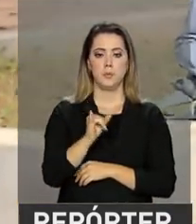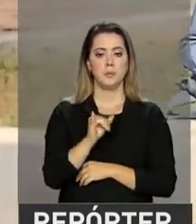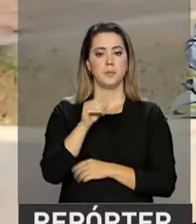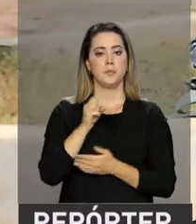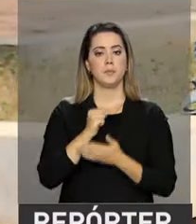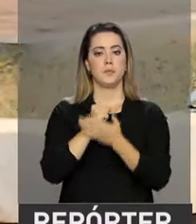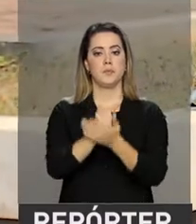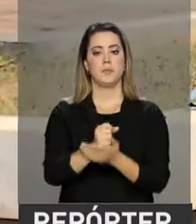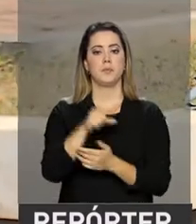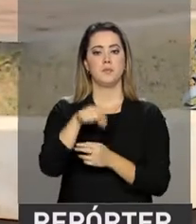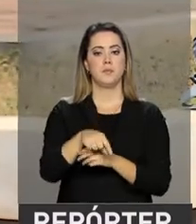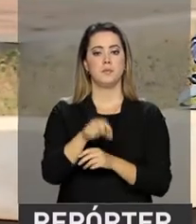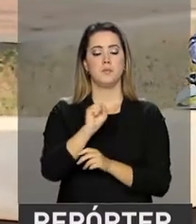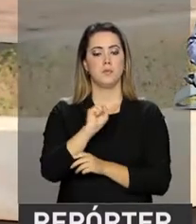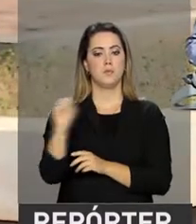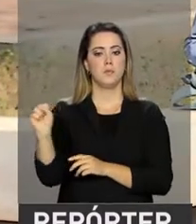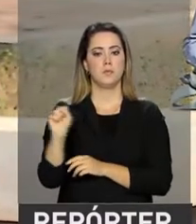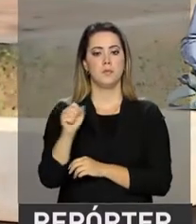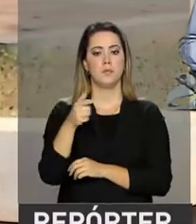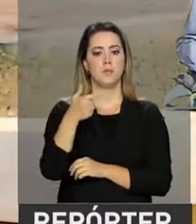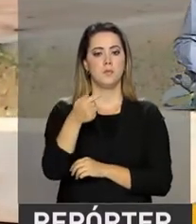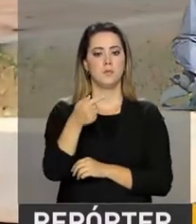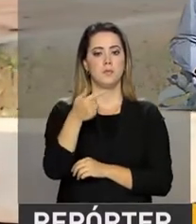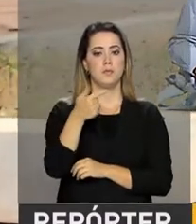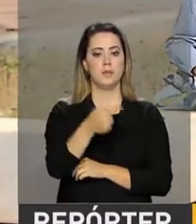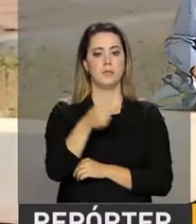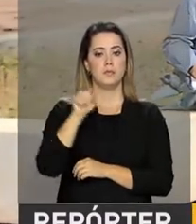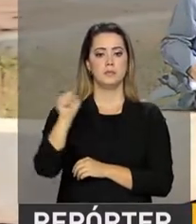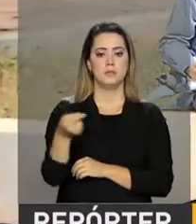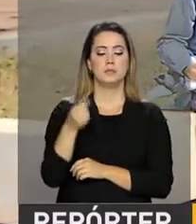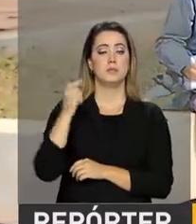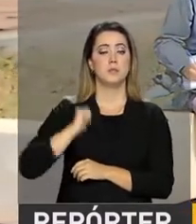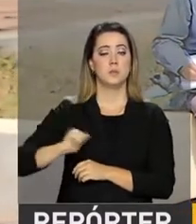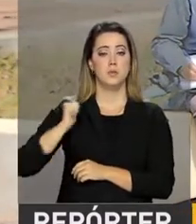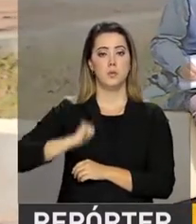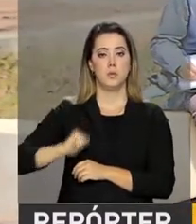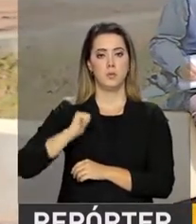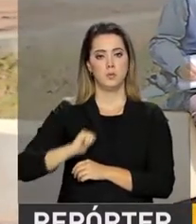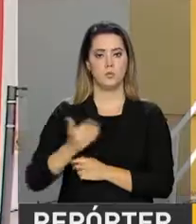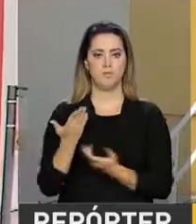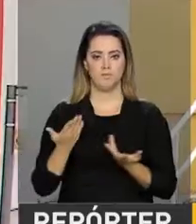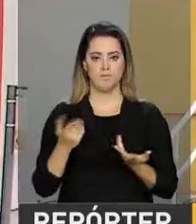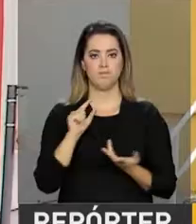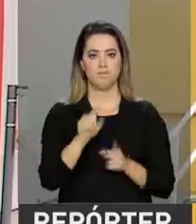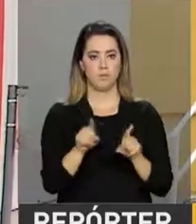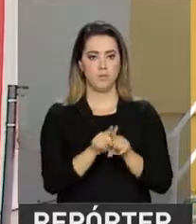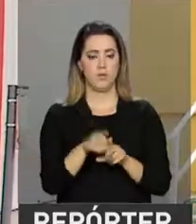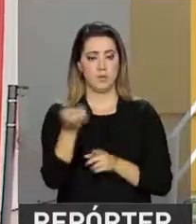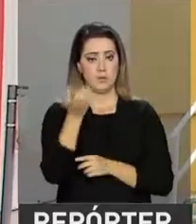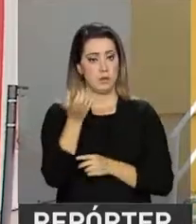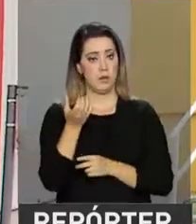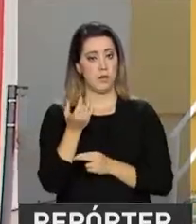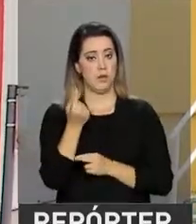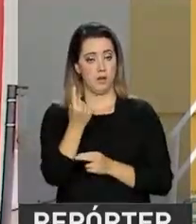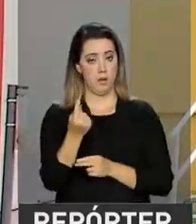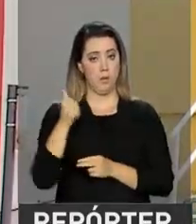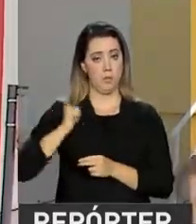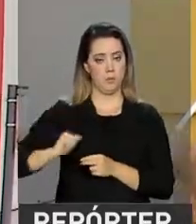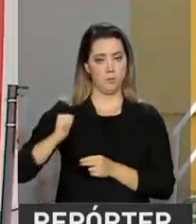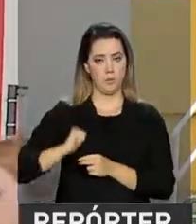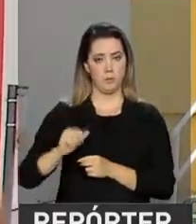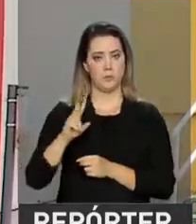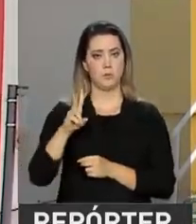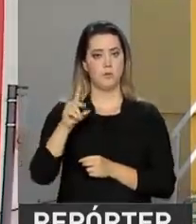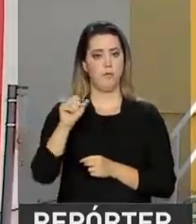Todos oferece, neste semestre, 77 mil bolsas remanescentes. Para concorrer a uma das vagas restantes